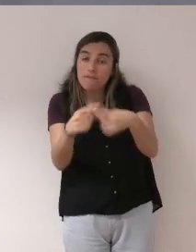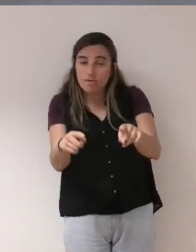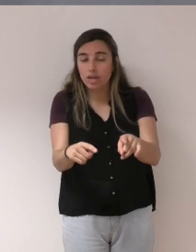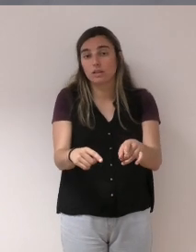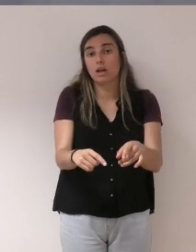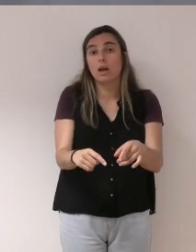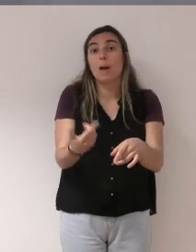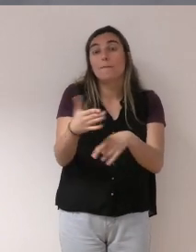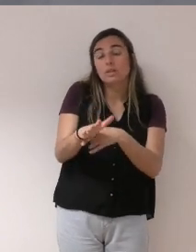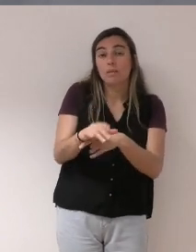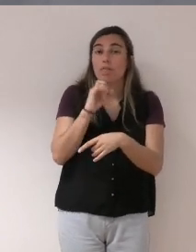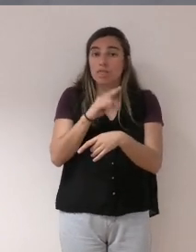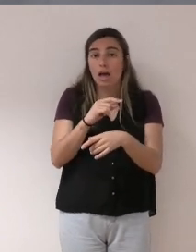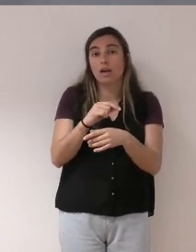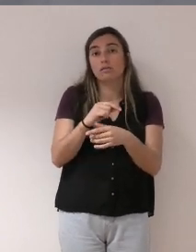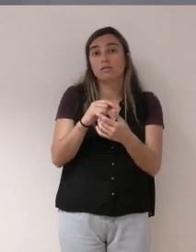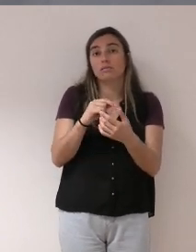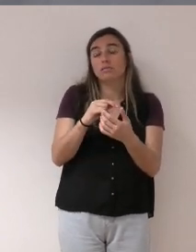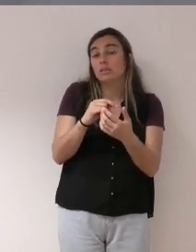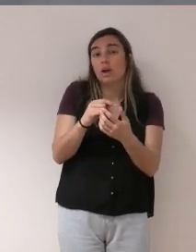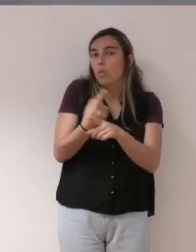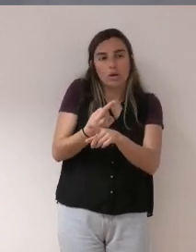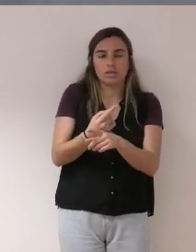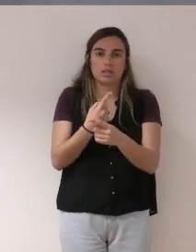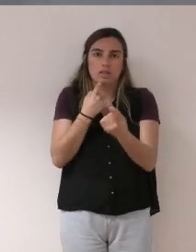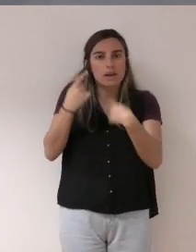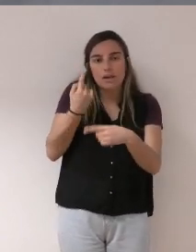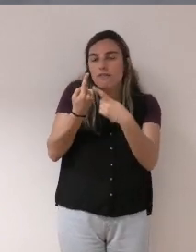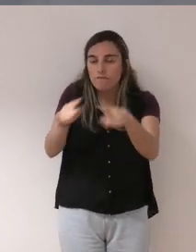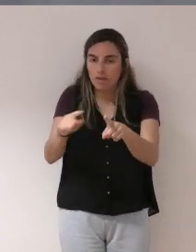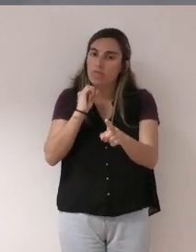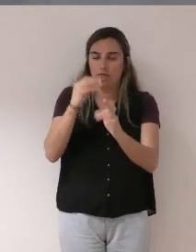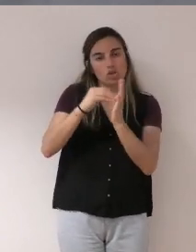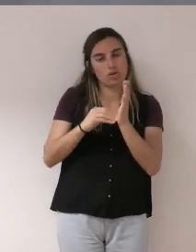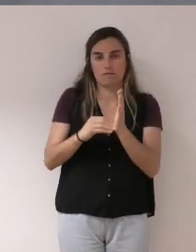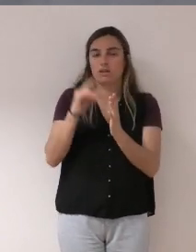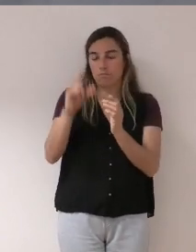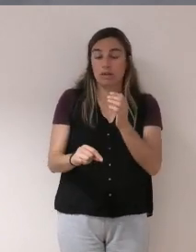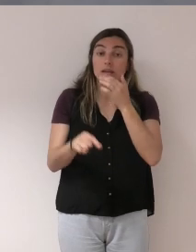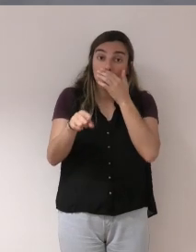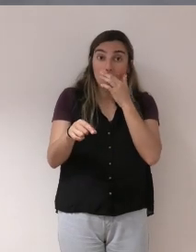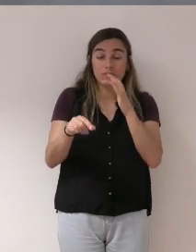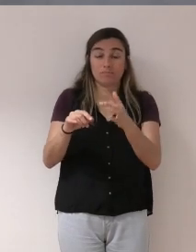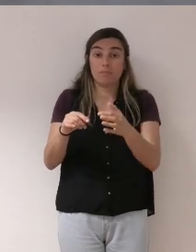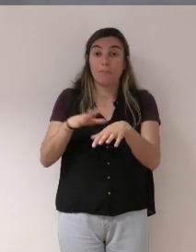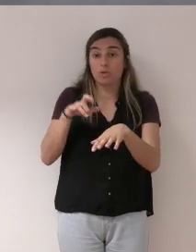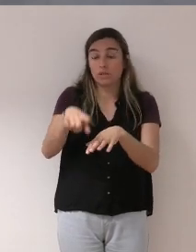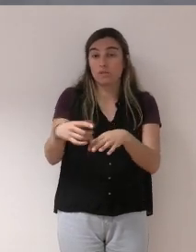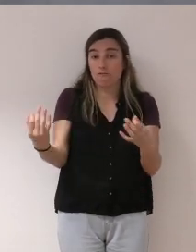a obra de Kafka, que permite coisas bastante radicais e extremas. E, nesse sentido, eu, de